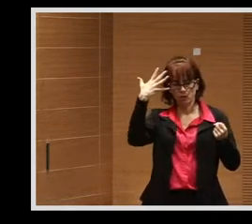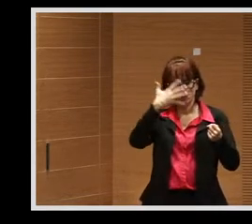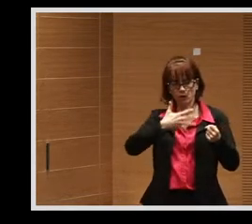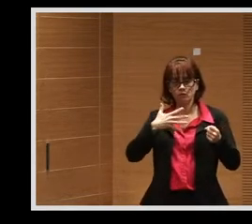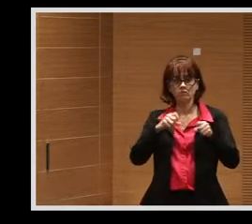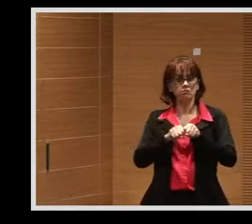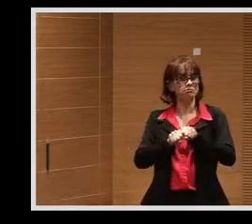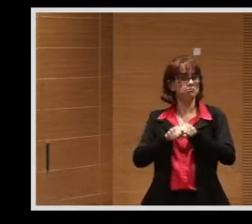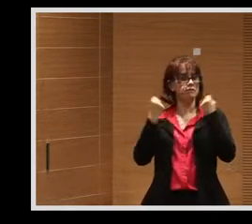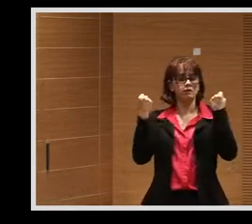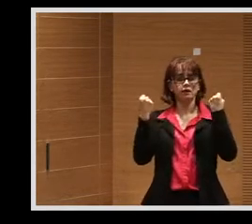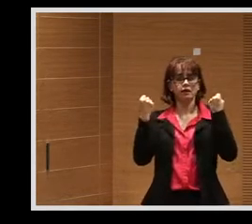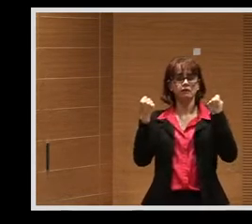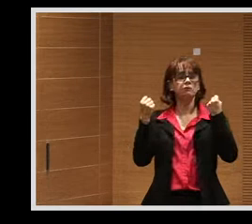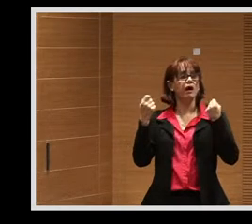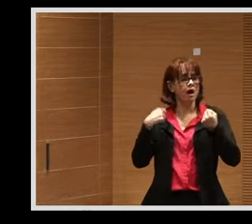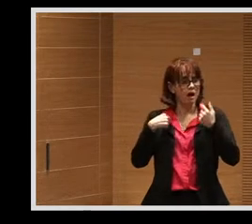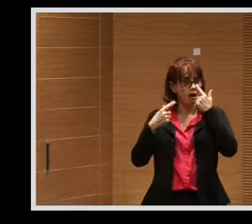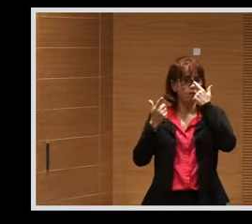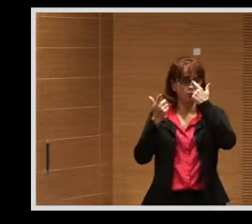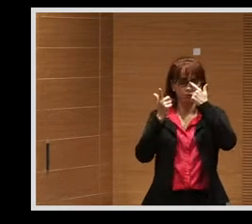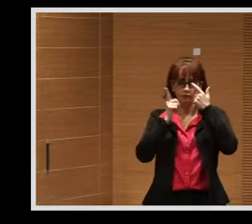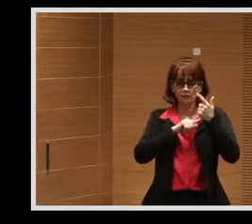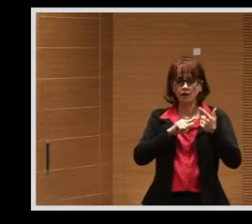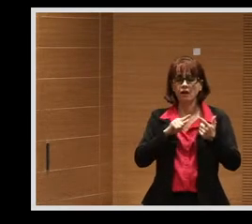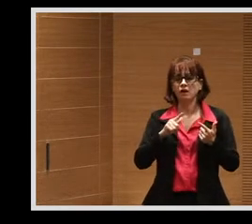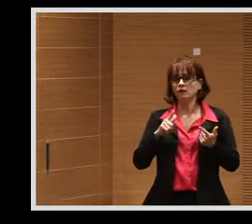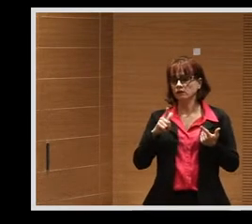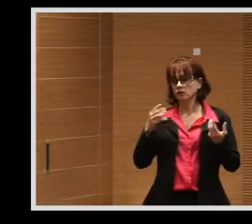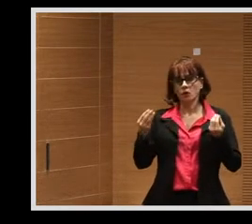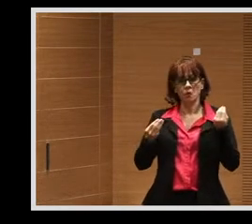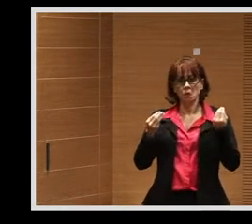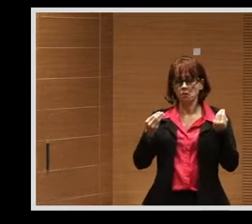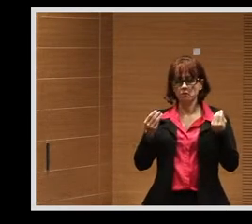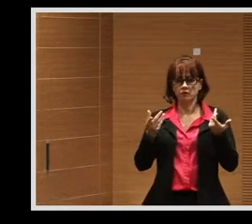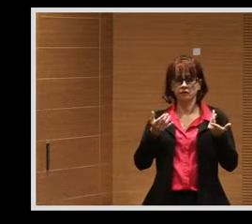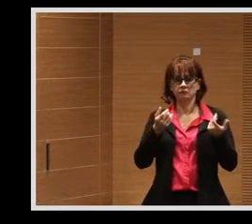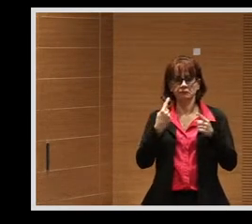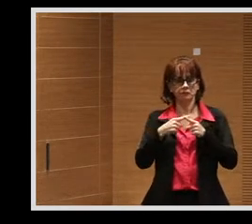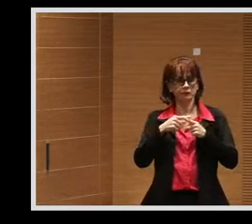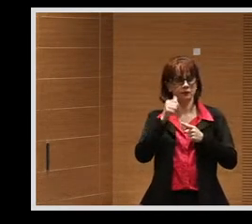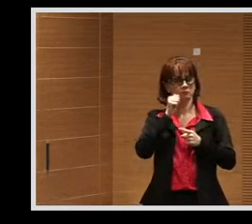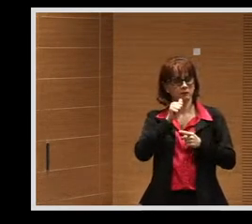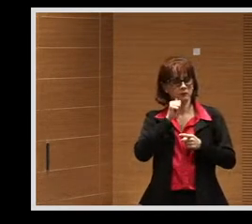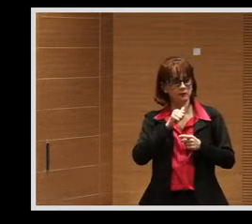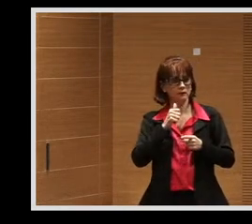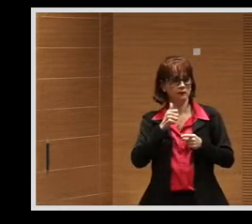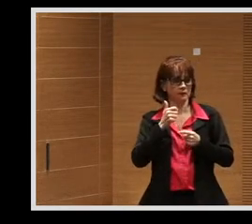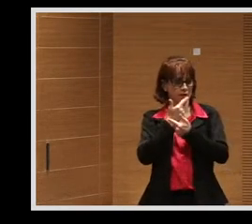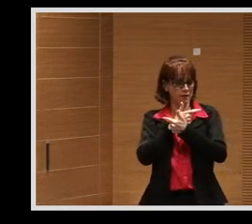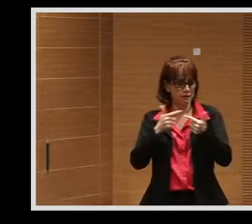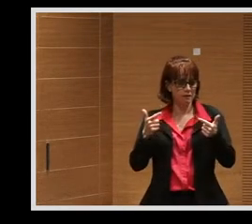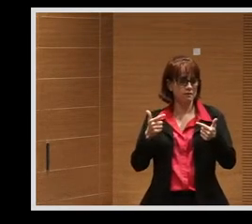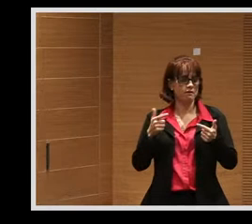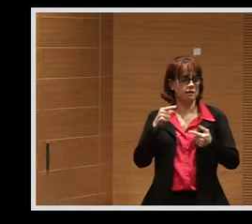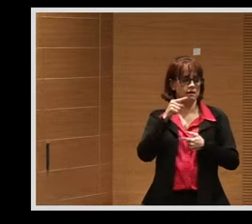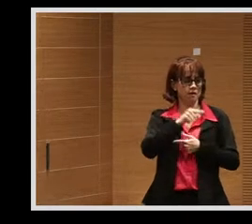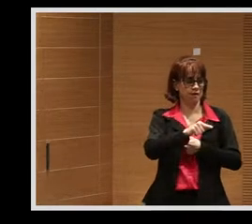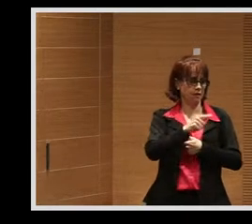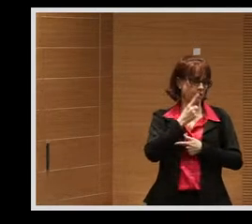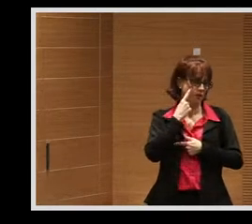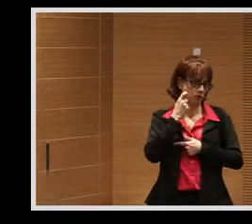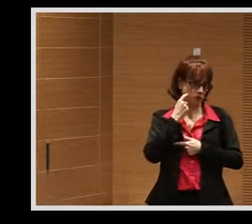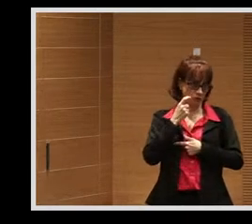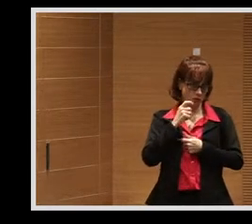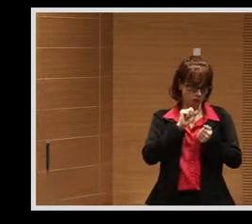inventando formas de cuidar. Né? A gente ri, né, a menina ri, a gente também, ela chora. Não dá para chorar junto,